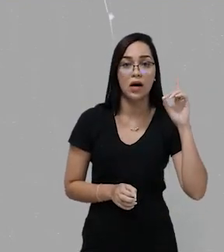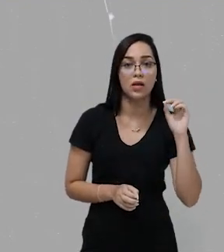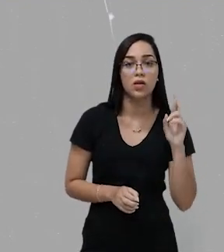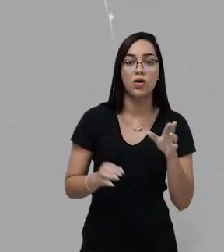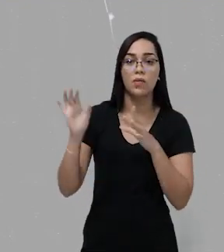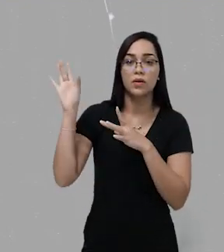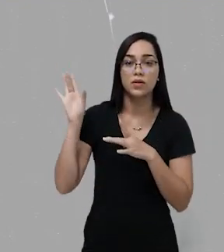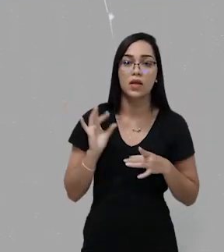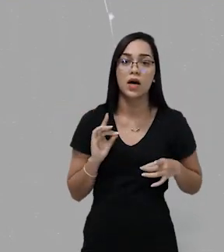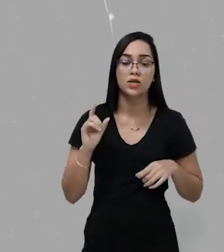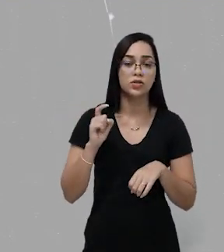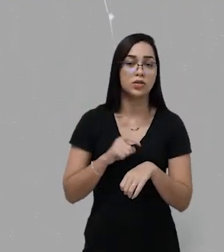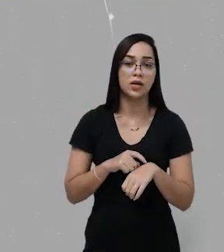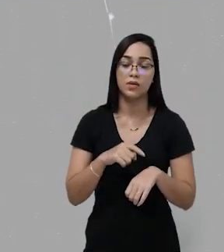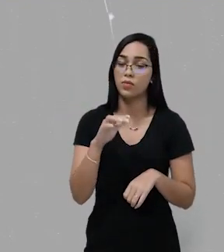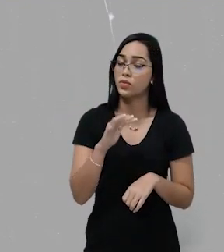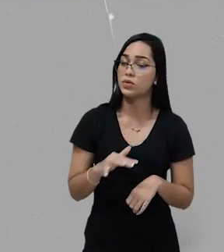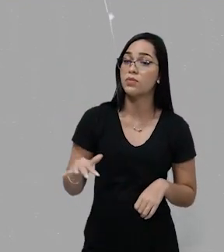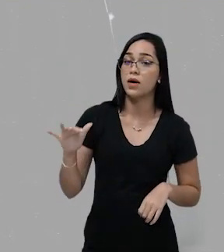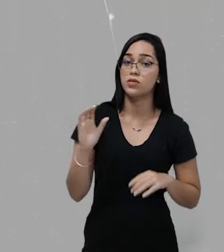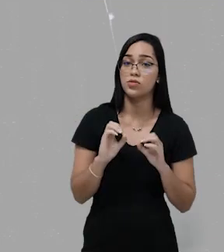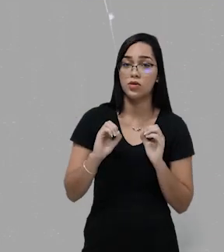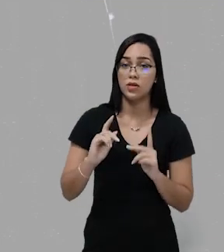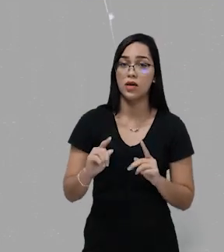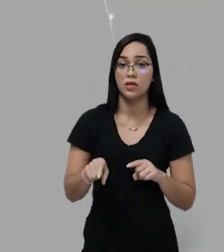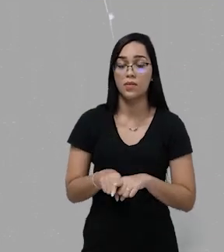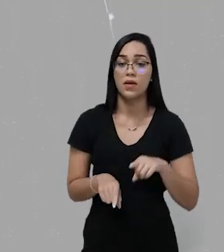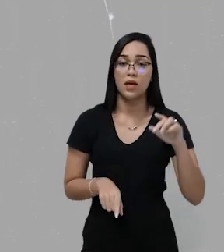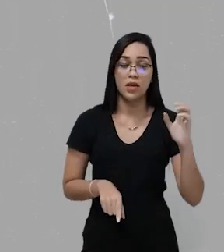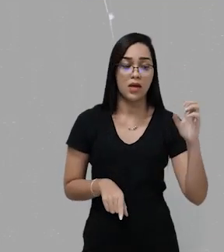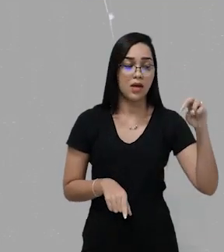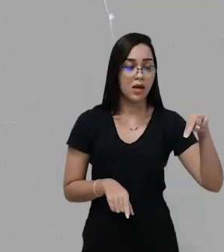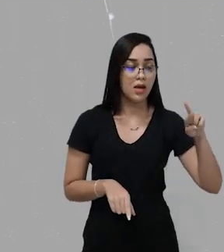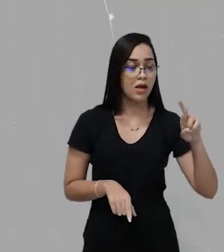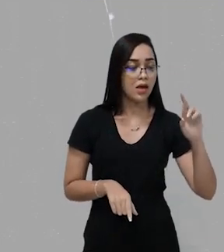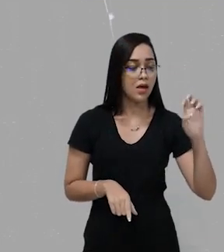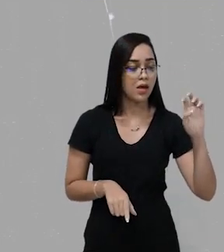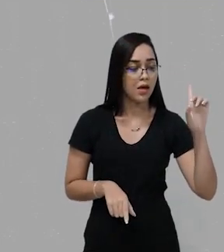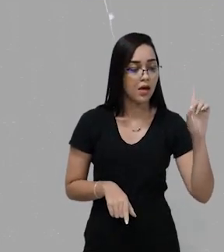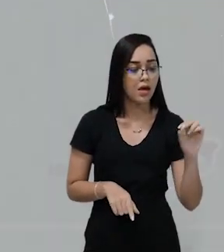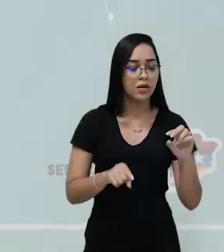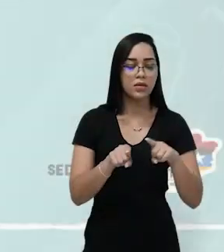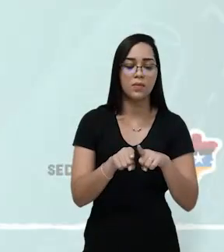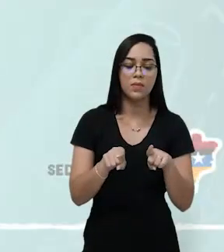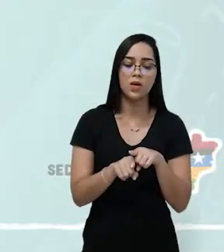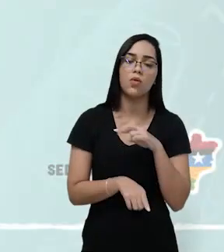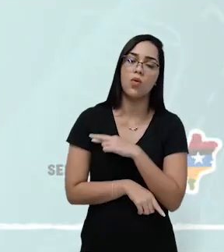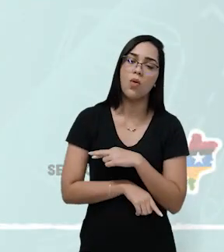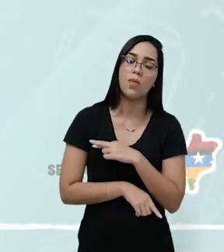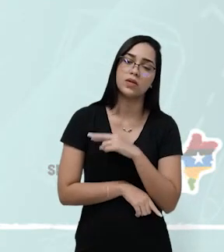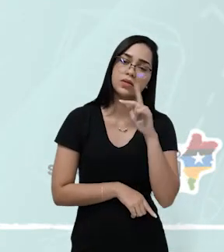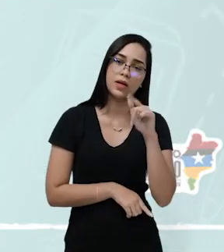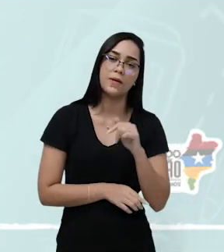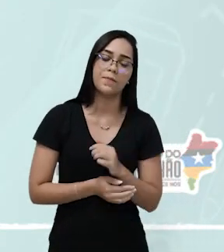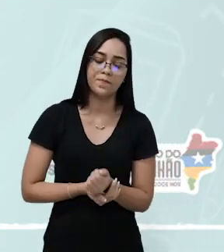personagens, tempo, espaço, ok? E enredo. E o romance é um gênero